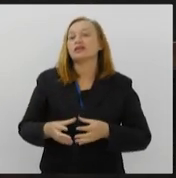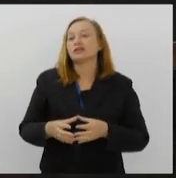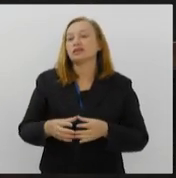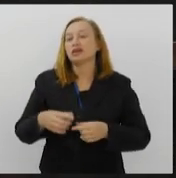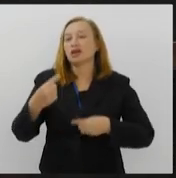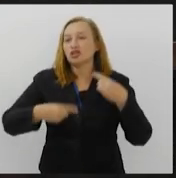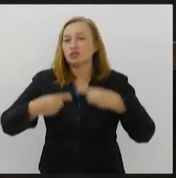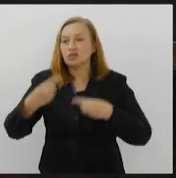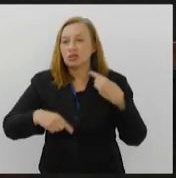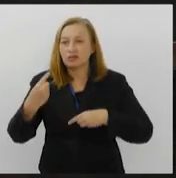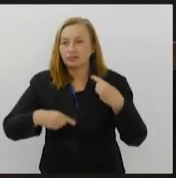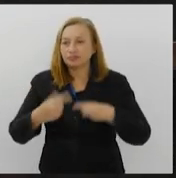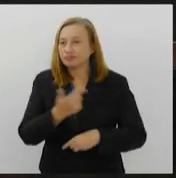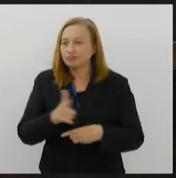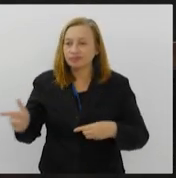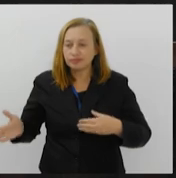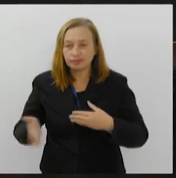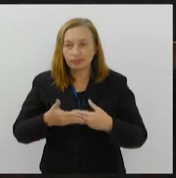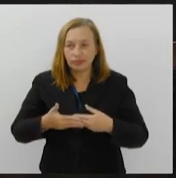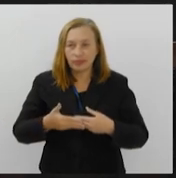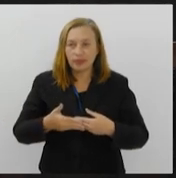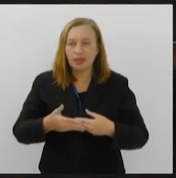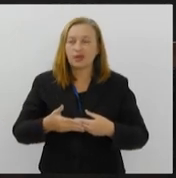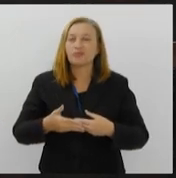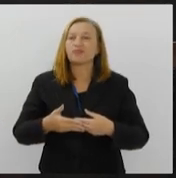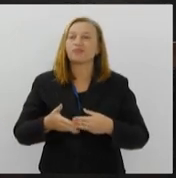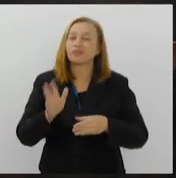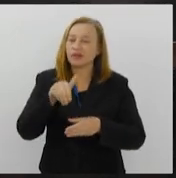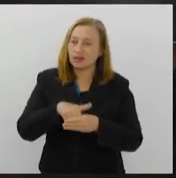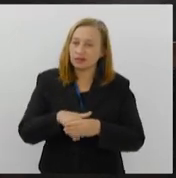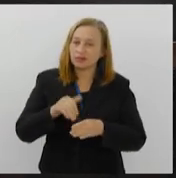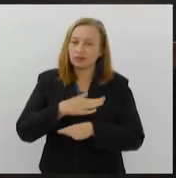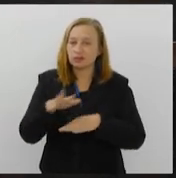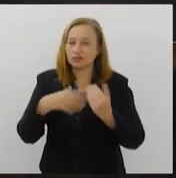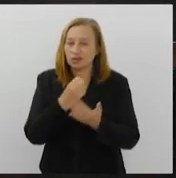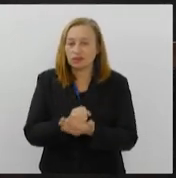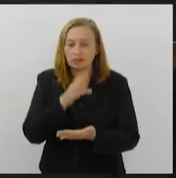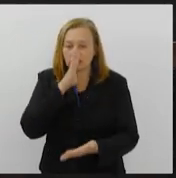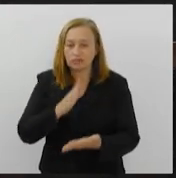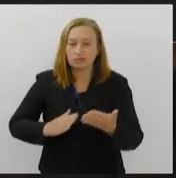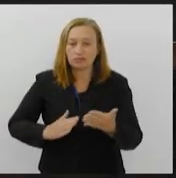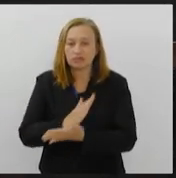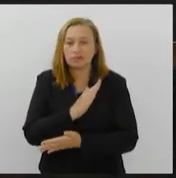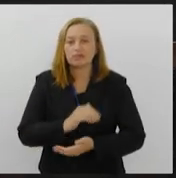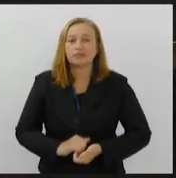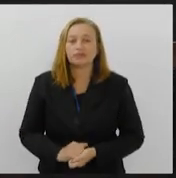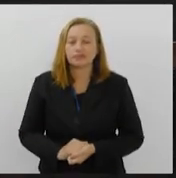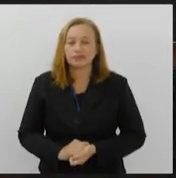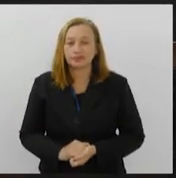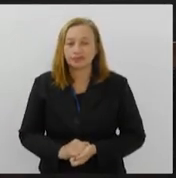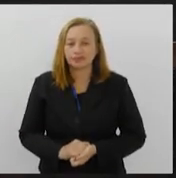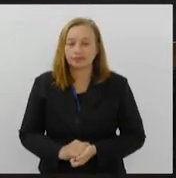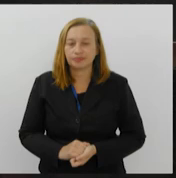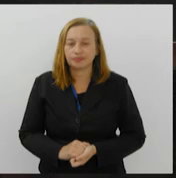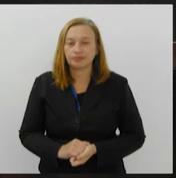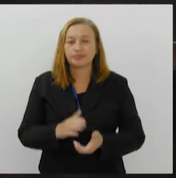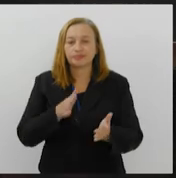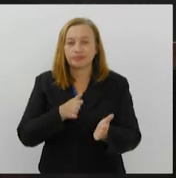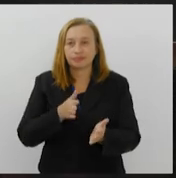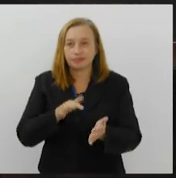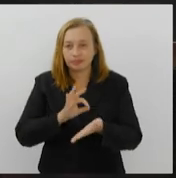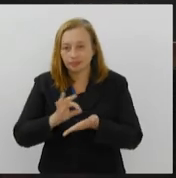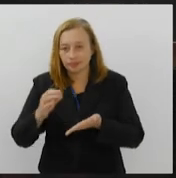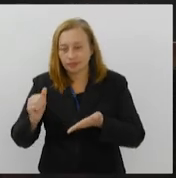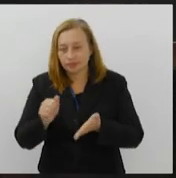Em discussão, não havendo quem queira discutir, encerrada a discussão. Em votação, senhores que aprovam, permaneçam como estão. Aprovado, vai à